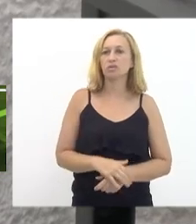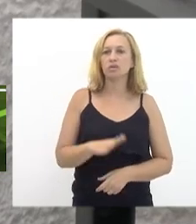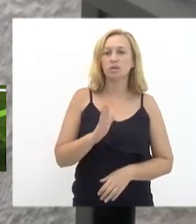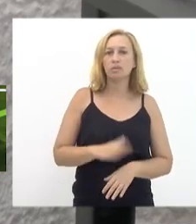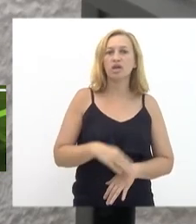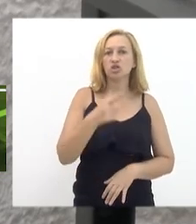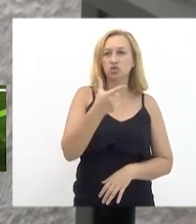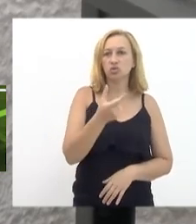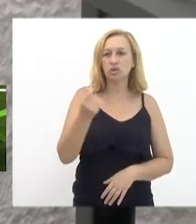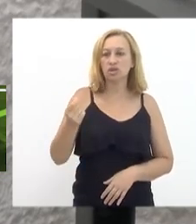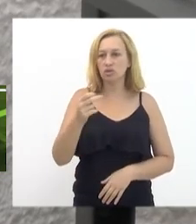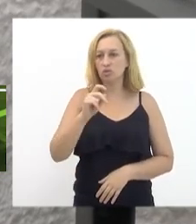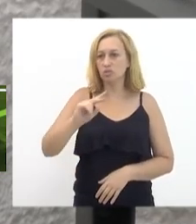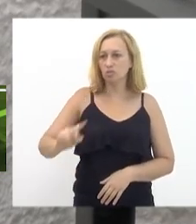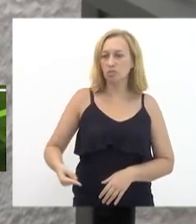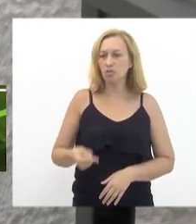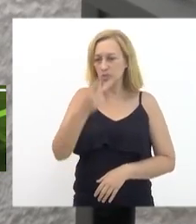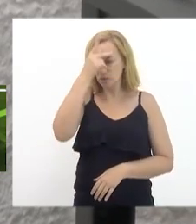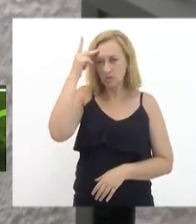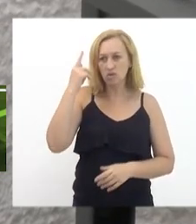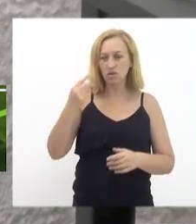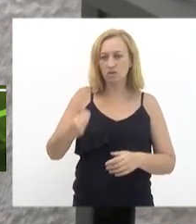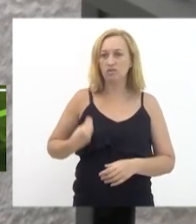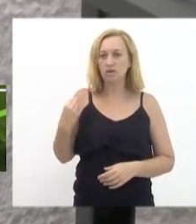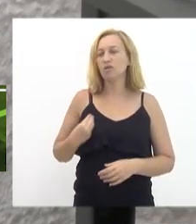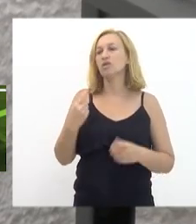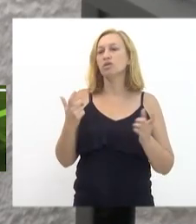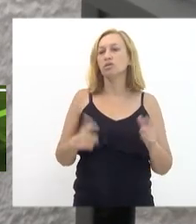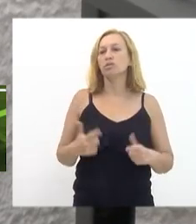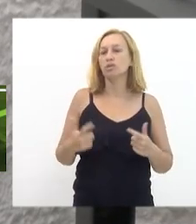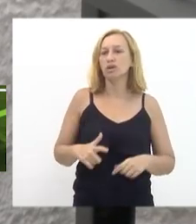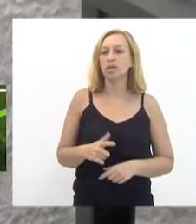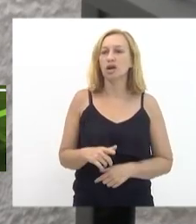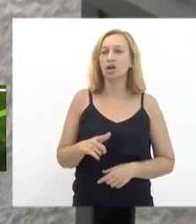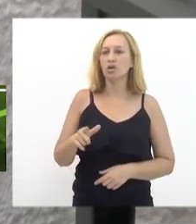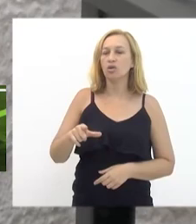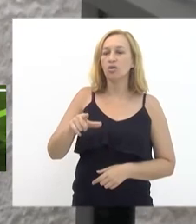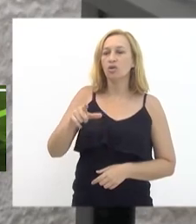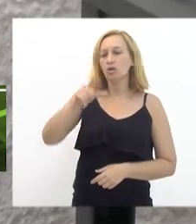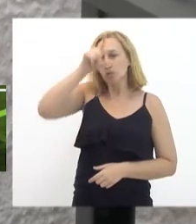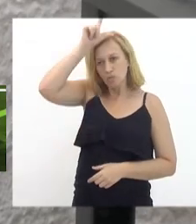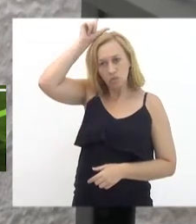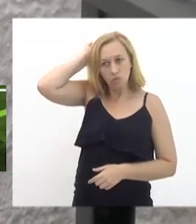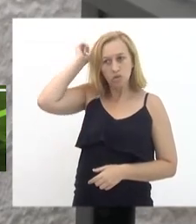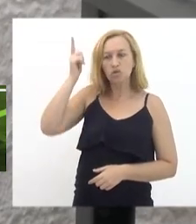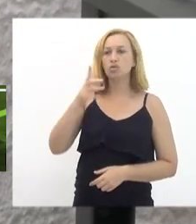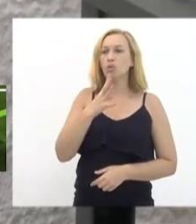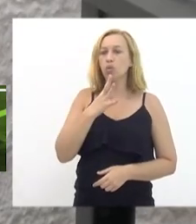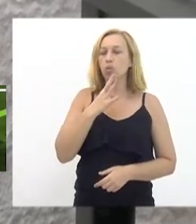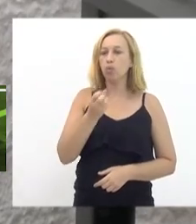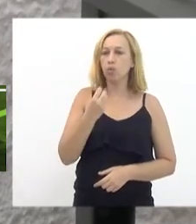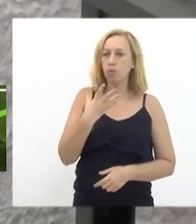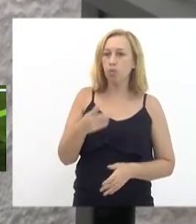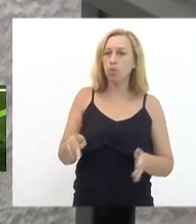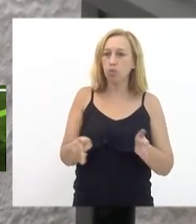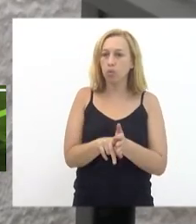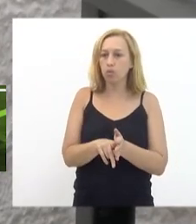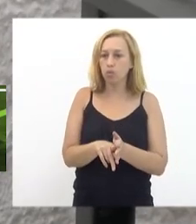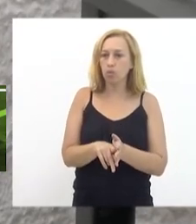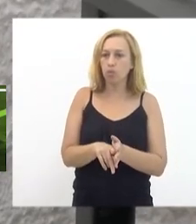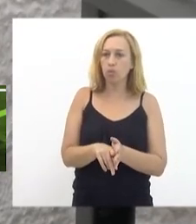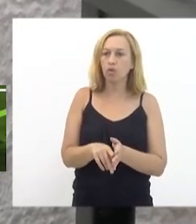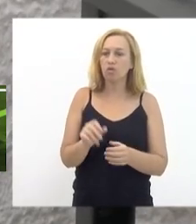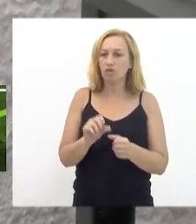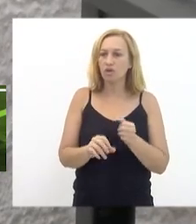200 mil habitantes só naquele corredor e o lixo USB esse projeto porque ele fez a primeira etapa